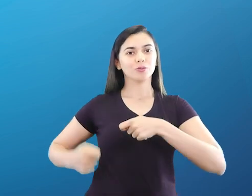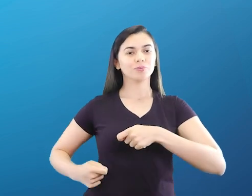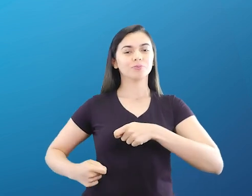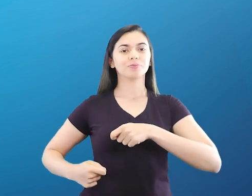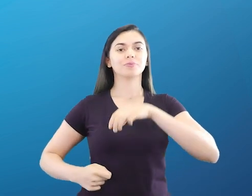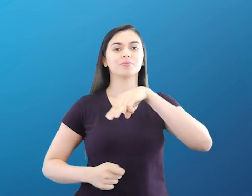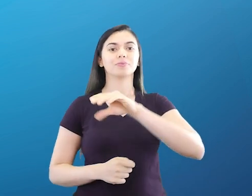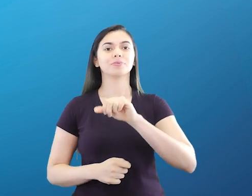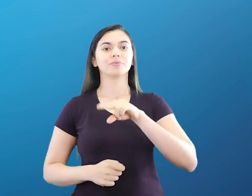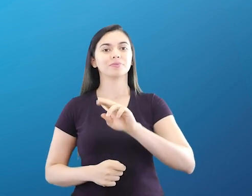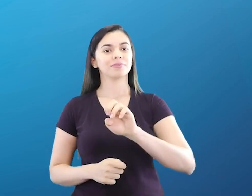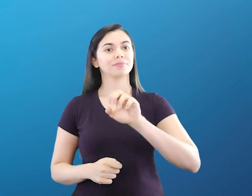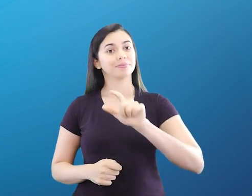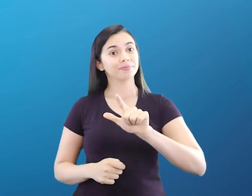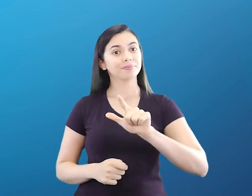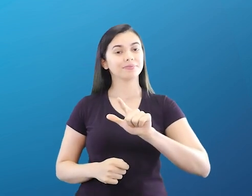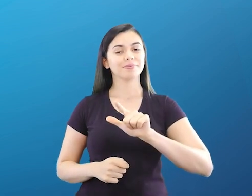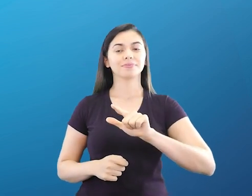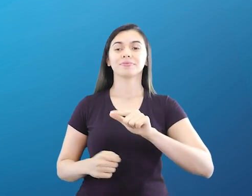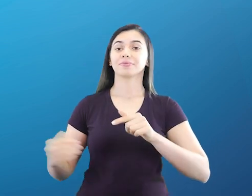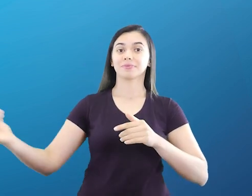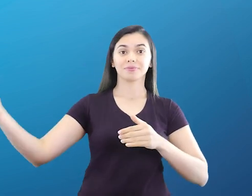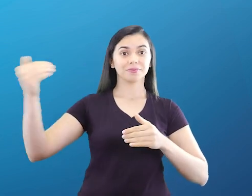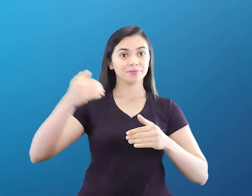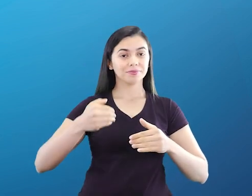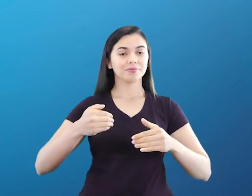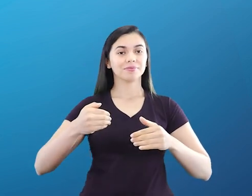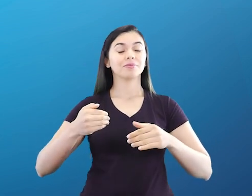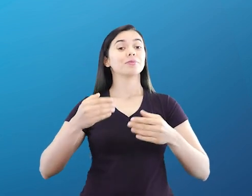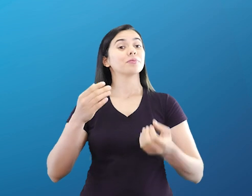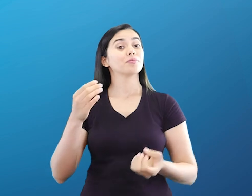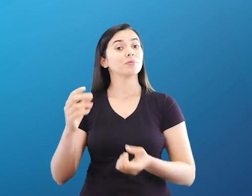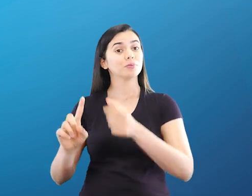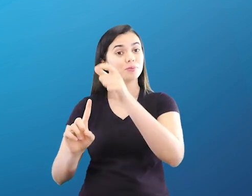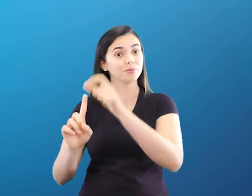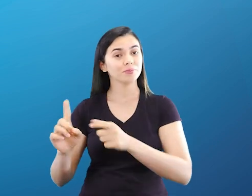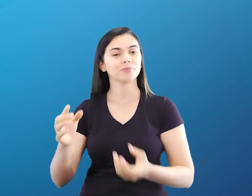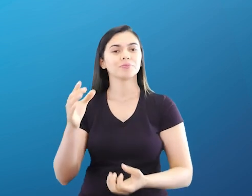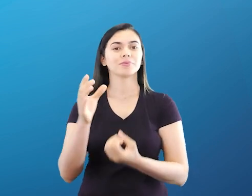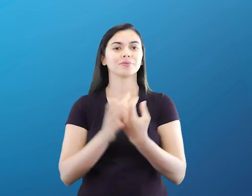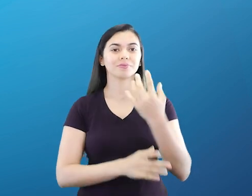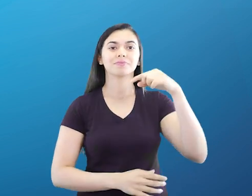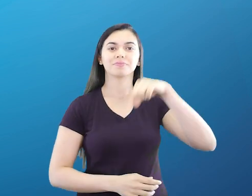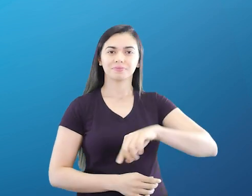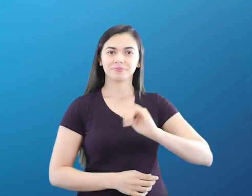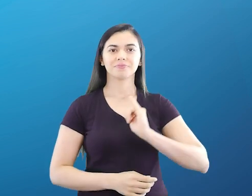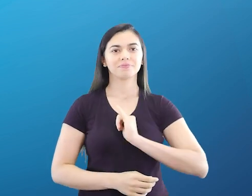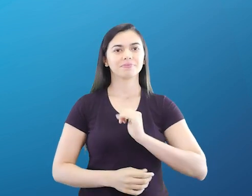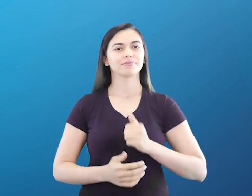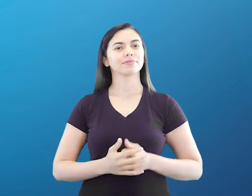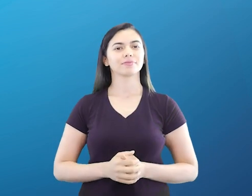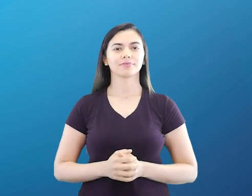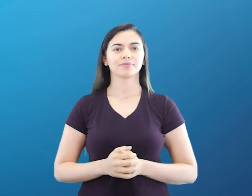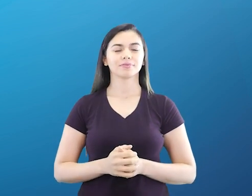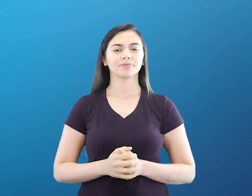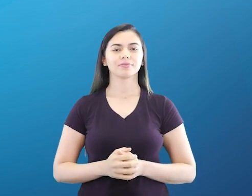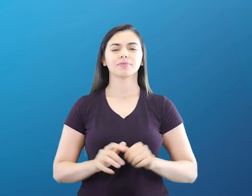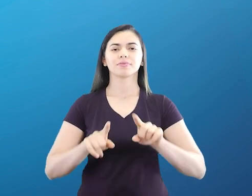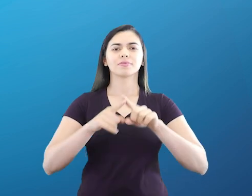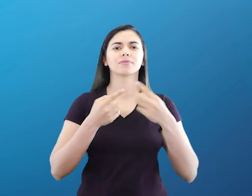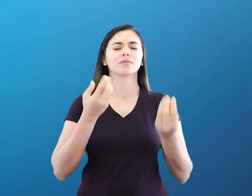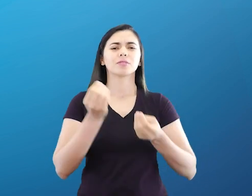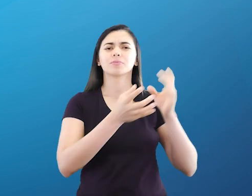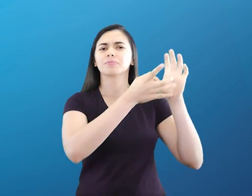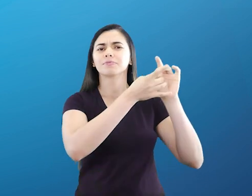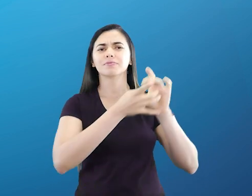Procópio do Coração de Maria, que vinha a ser o fundador da nossa cidade.